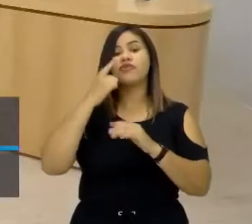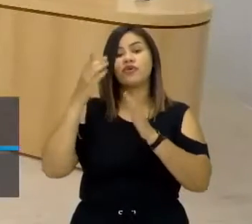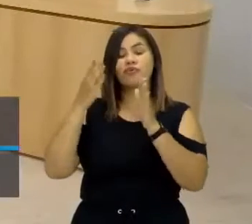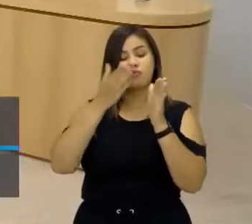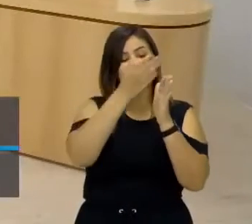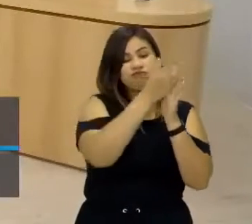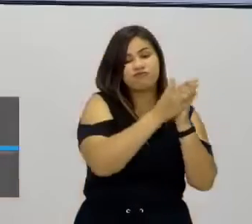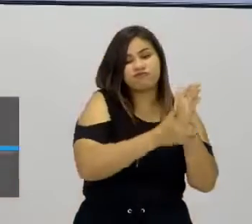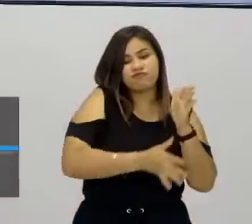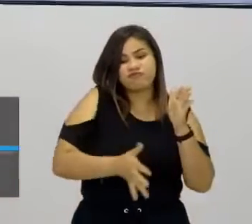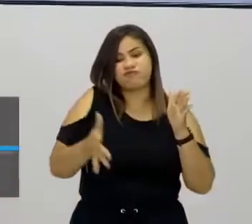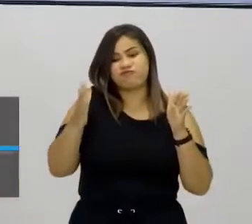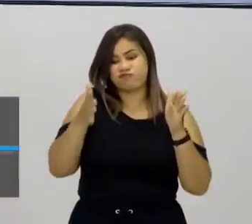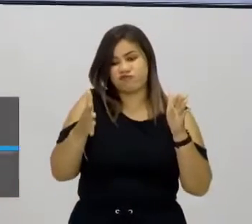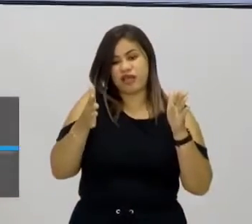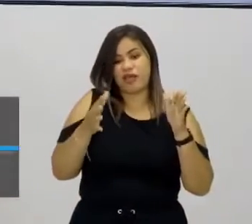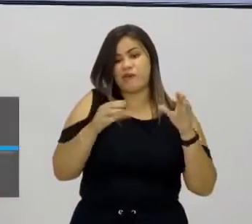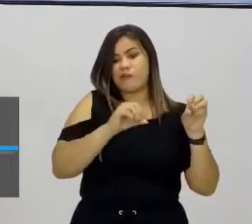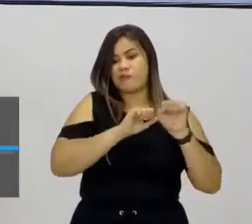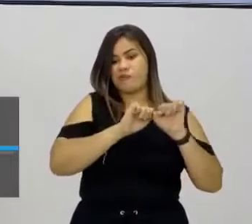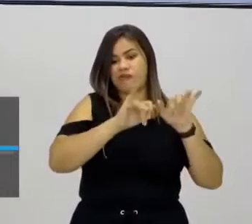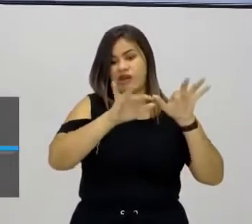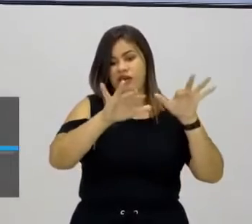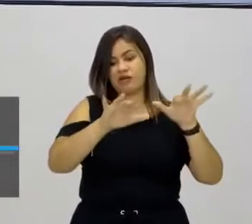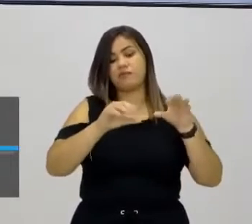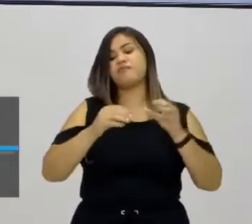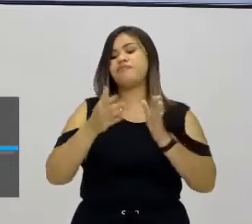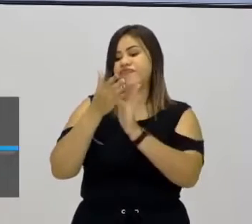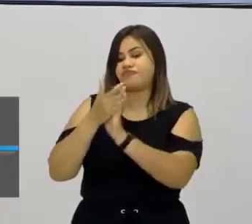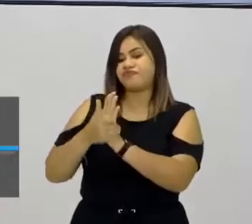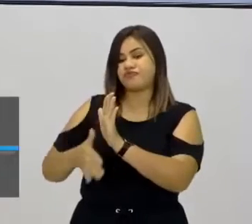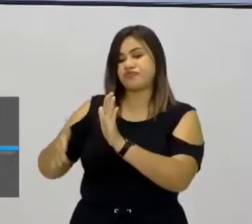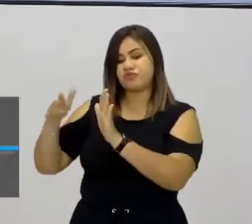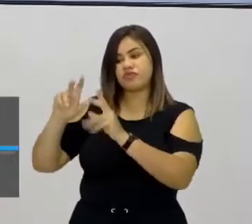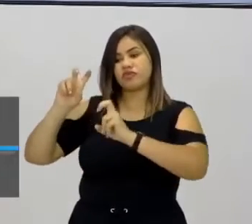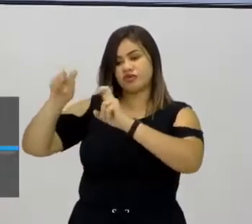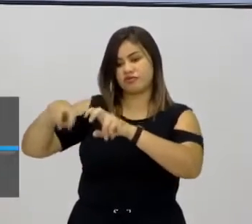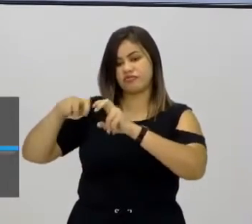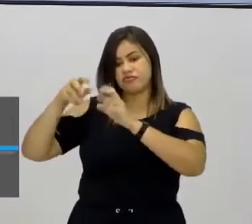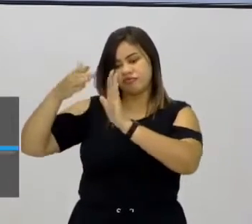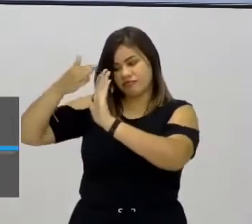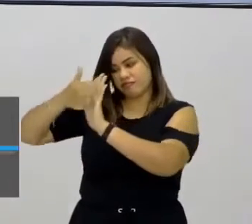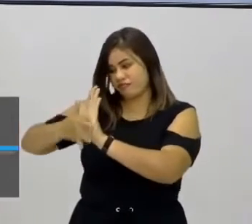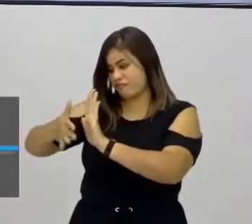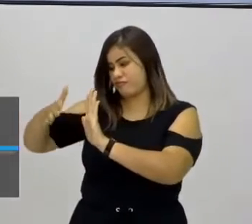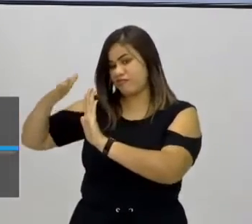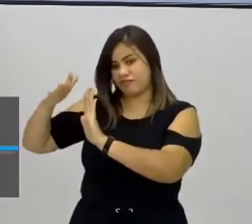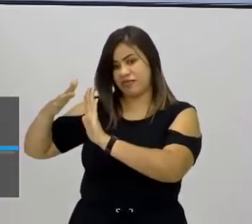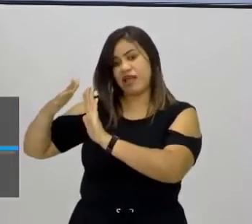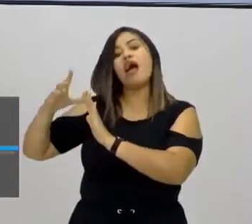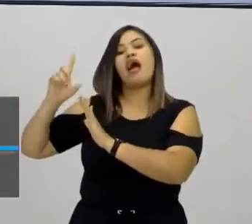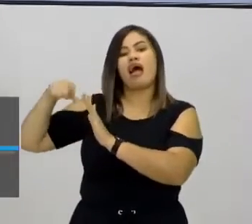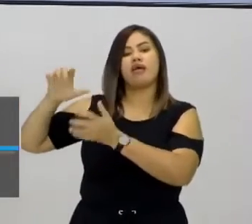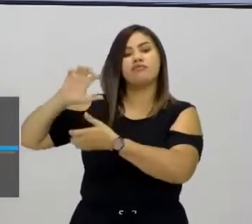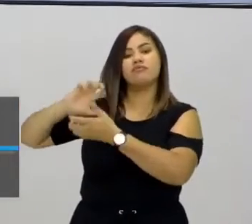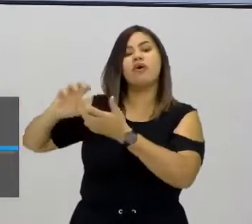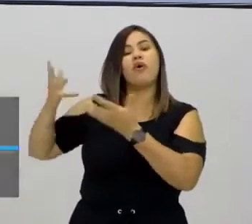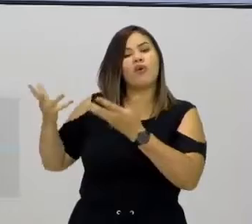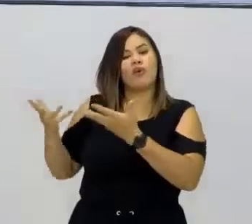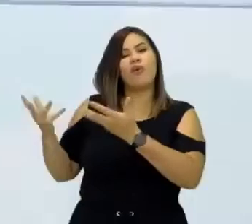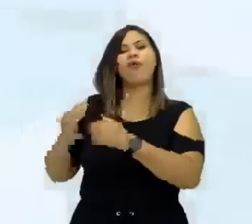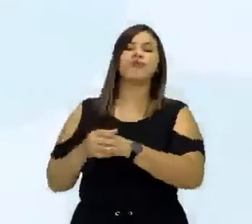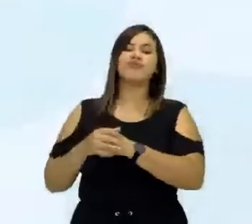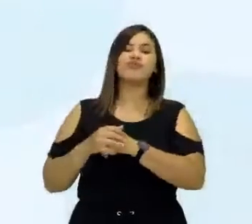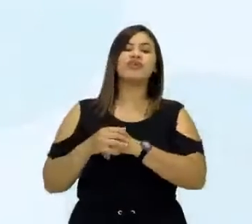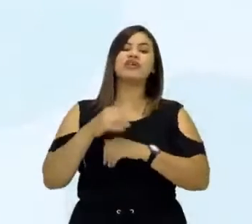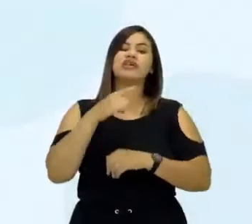num espaço aí mais curto, e isso é interessante retratar. E a industrialização, a gente pode colocar aí na tela, né, ela mostra aí